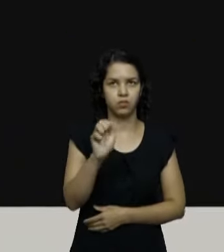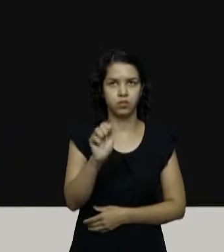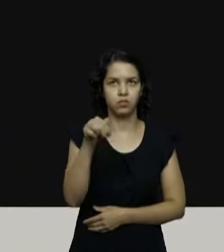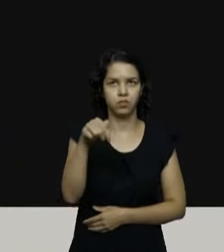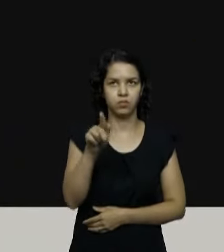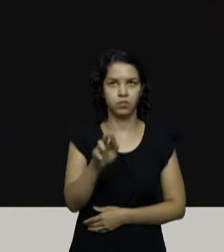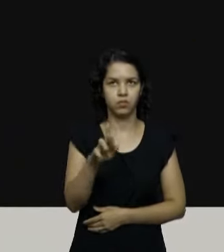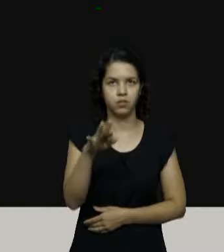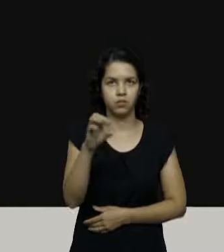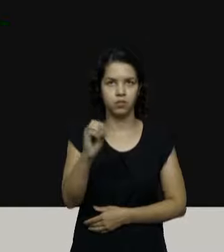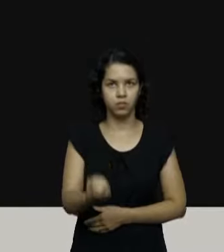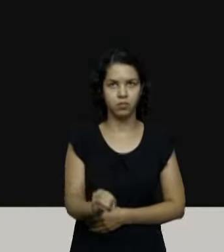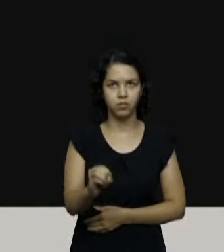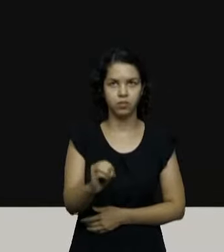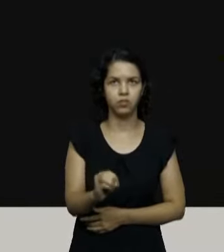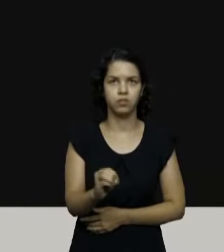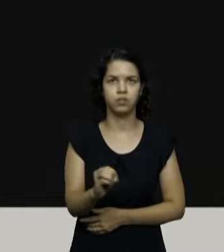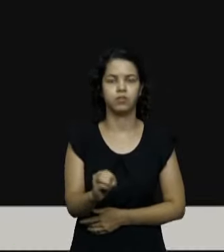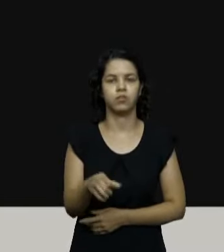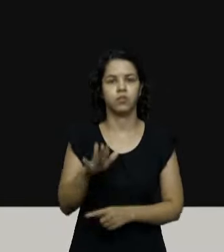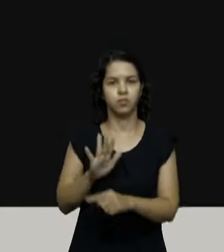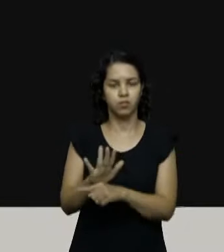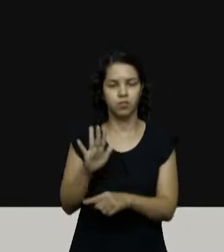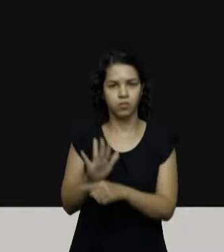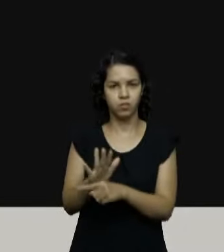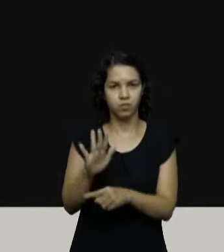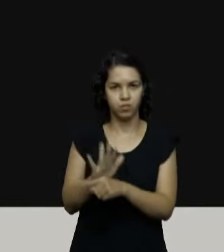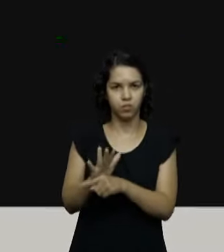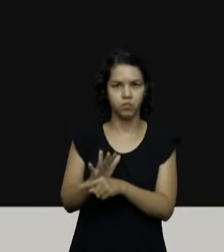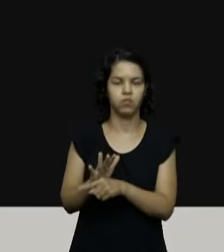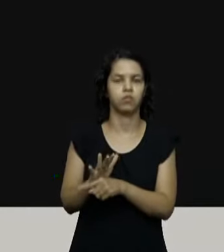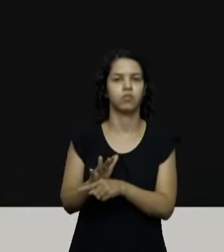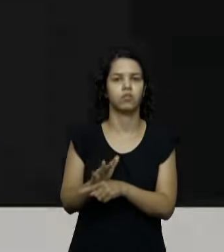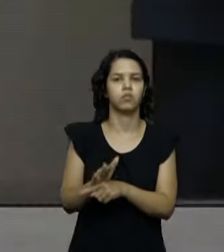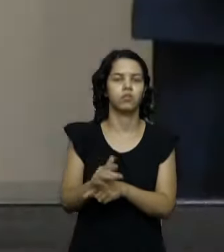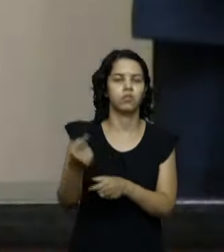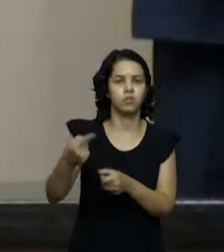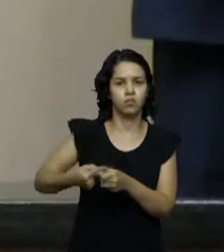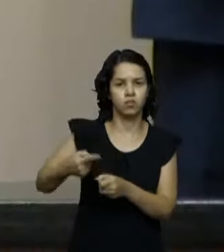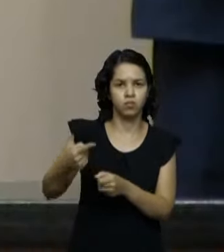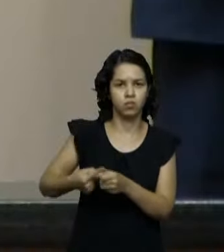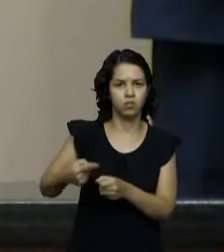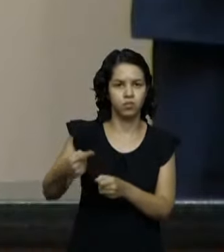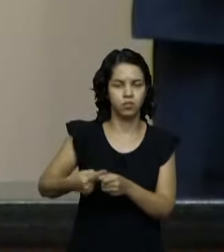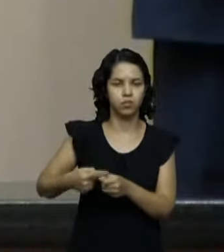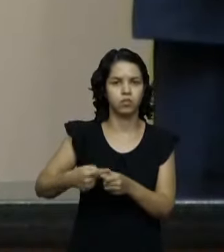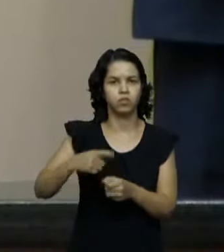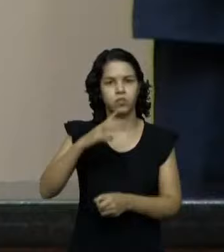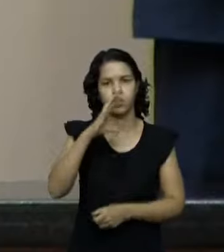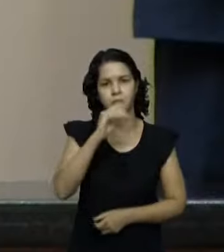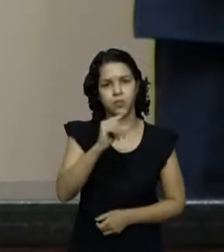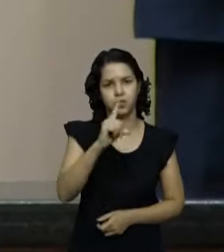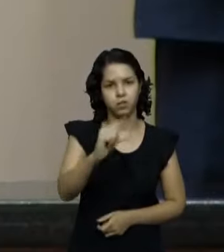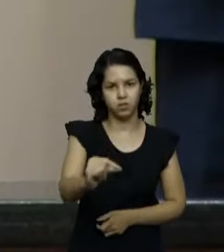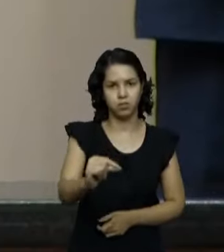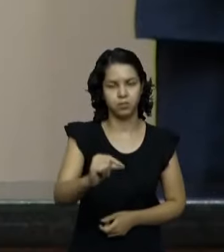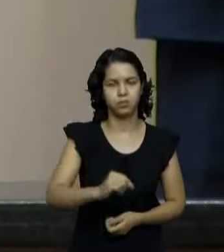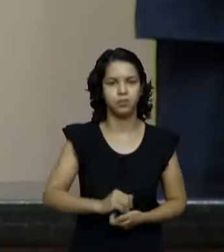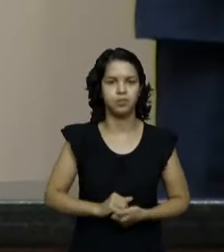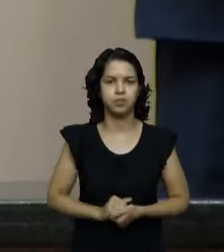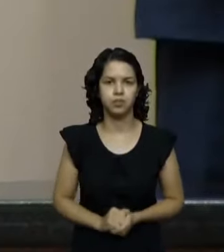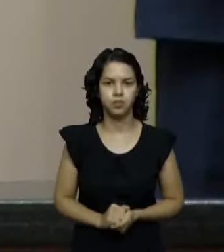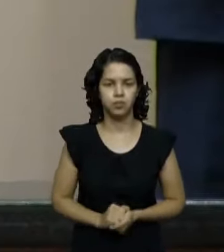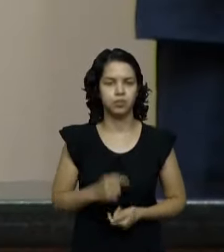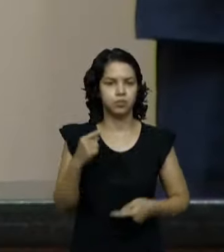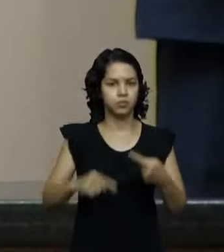Giombelli pela relevante contribuição na cidade de Capinzal. Em